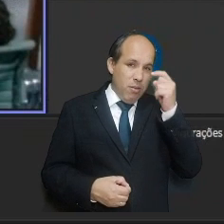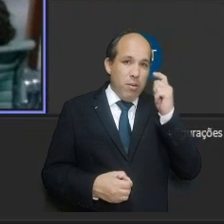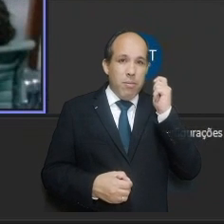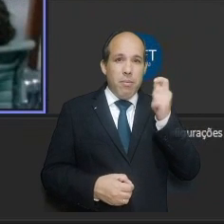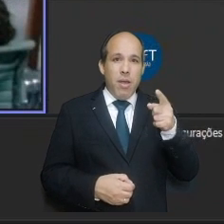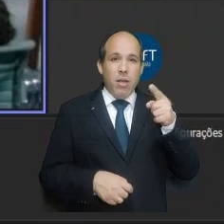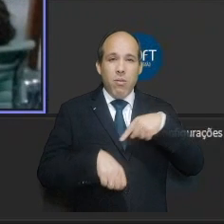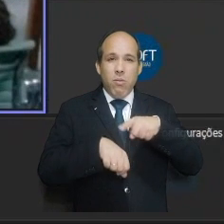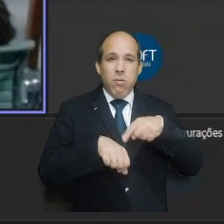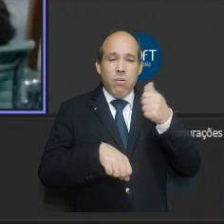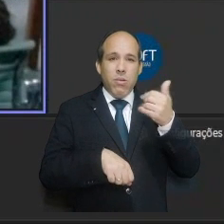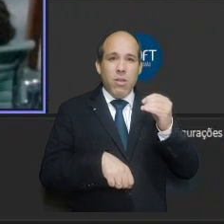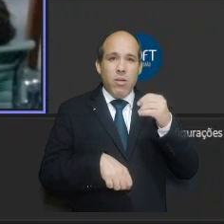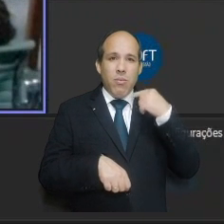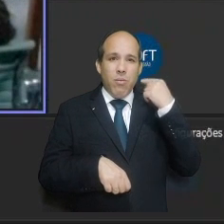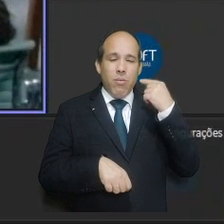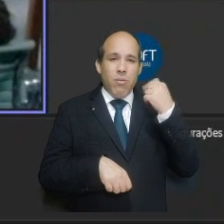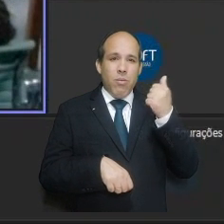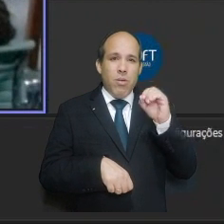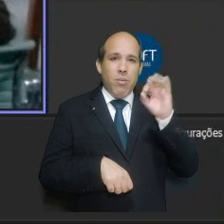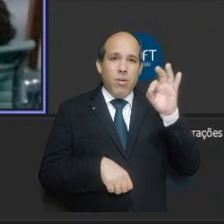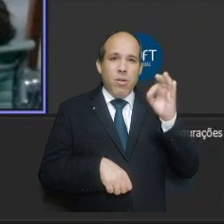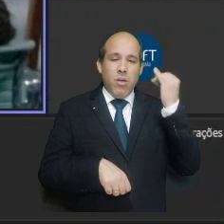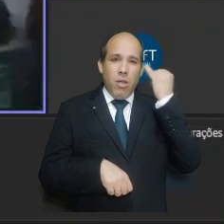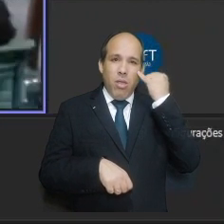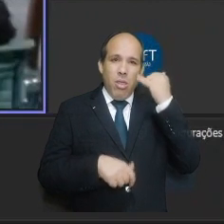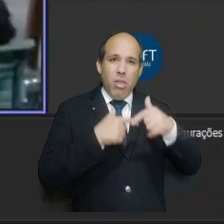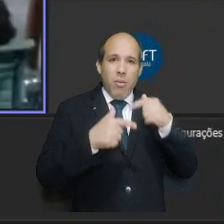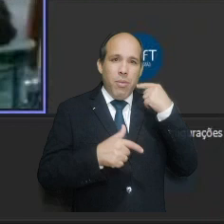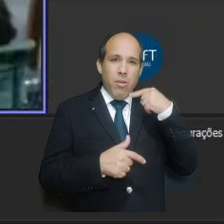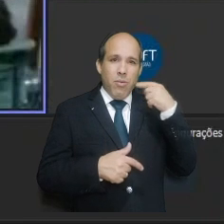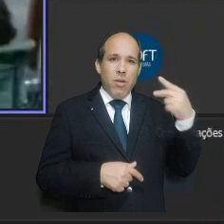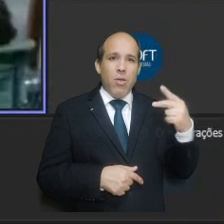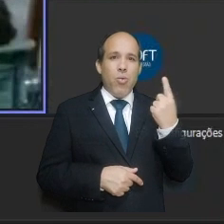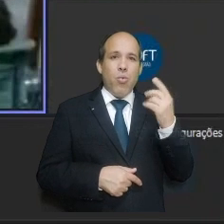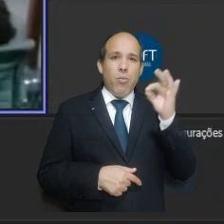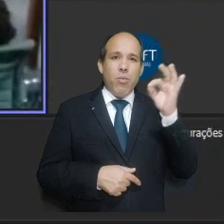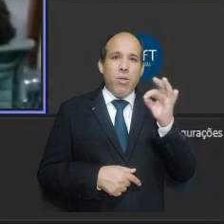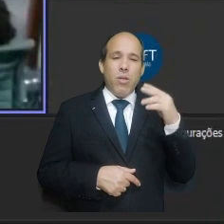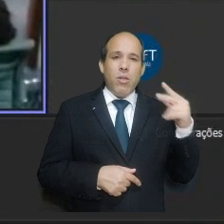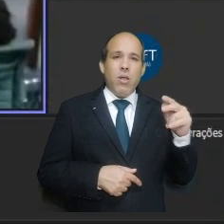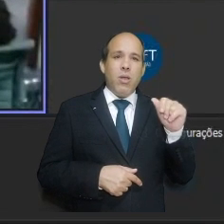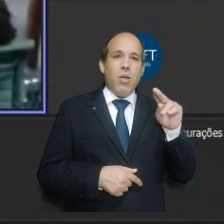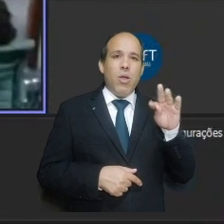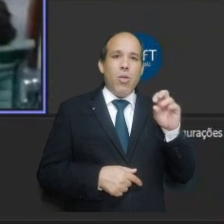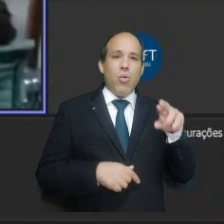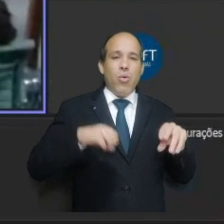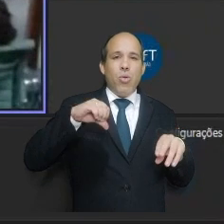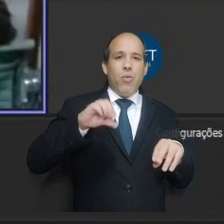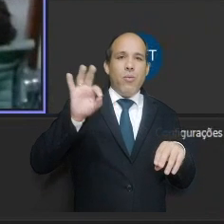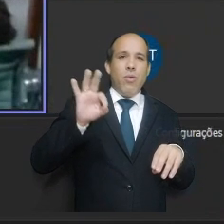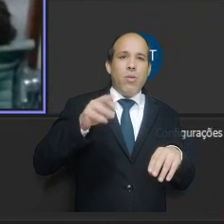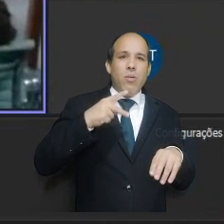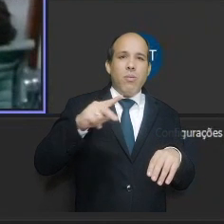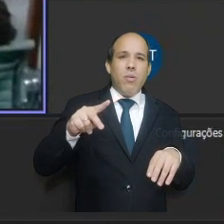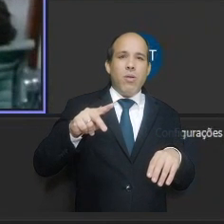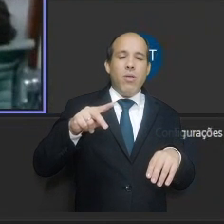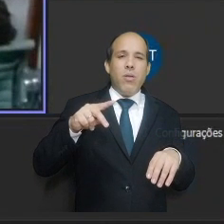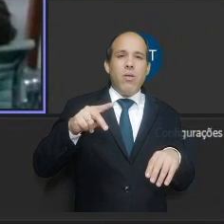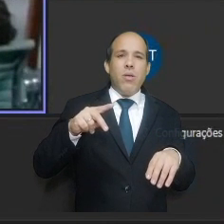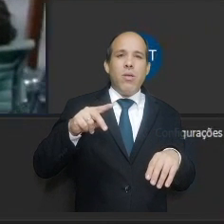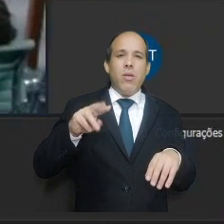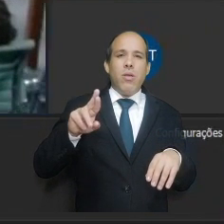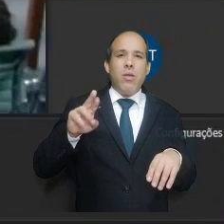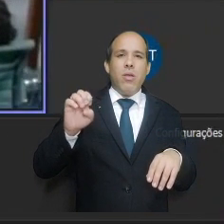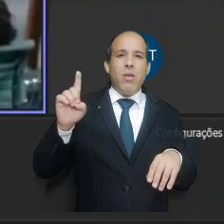condeno em honorários em 10% o valor da condenação, sendo dos 10%, 1% para o autor,